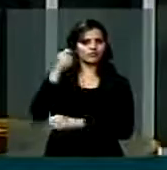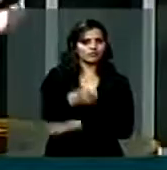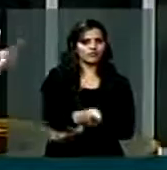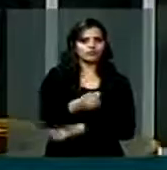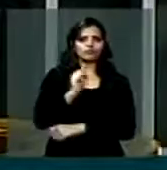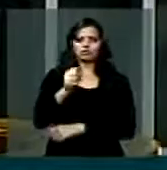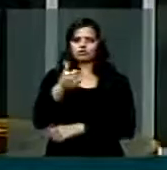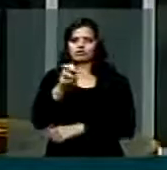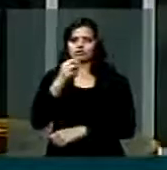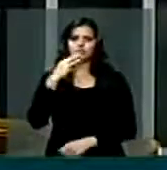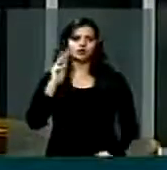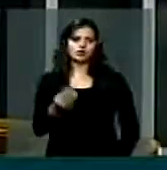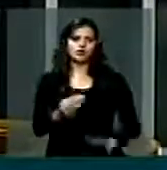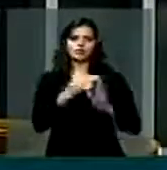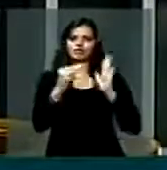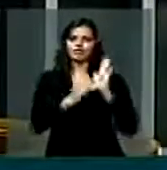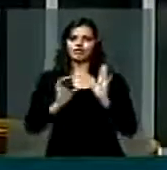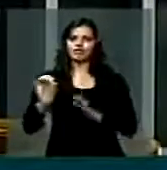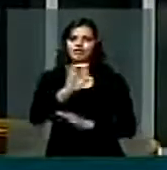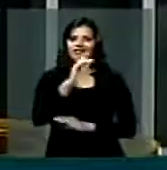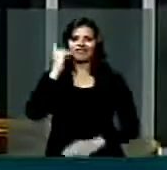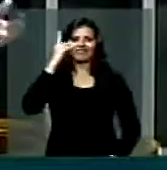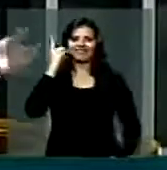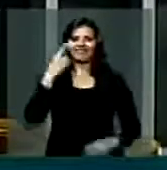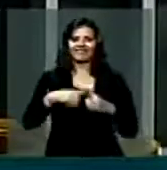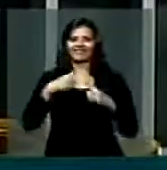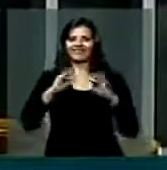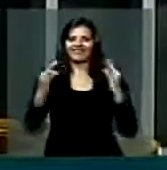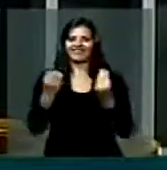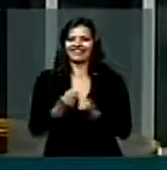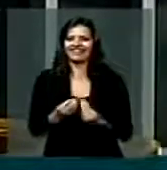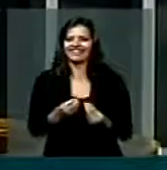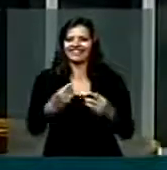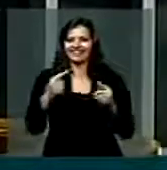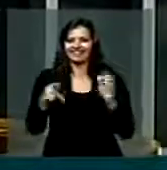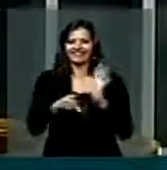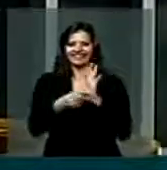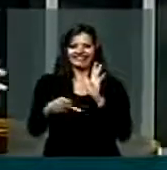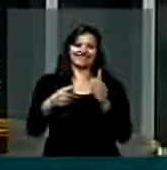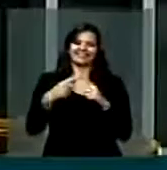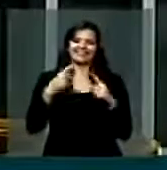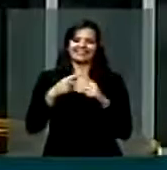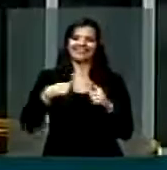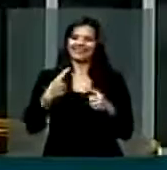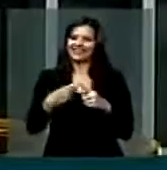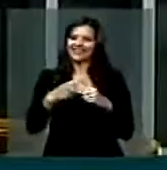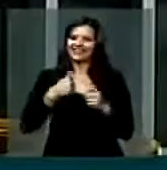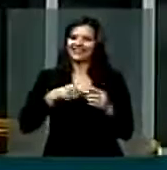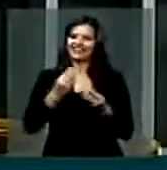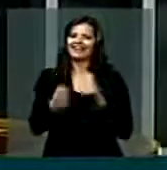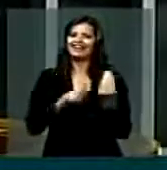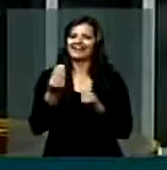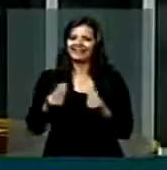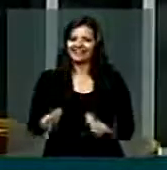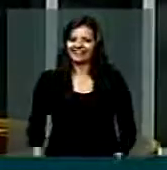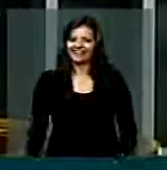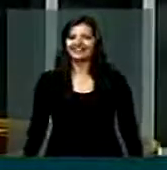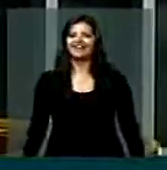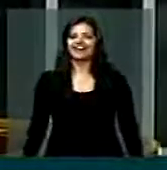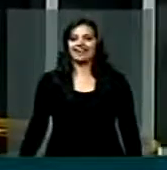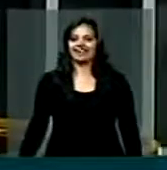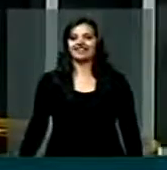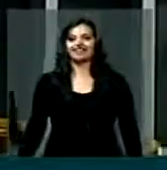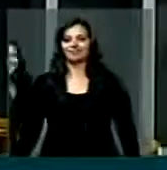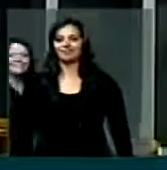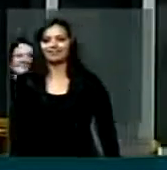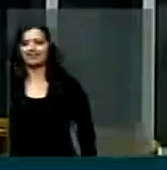com 15 milhões de emendas para cada deputado, porque o Executivo diz que não dá para fazer isso, não dá para executar. Então, a minha proposta, desde que